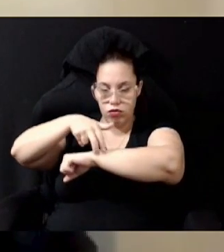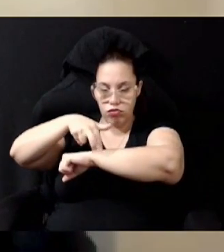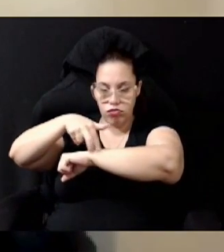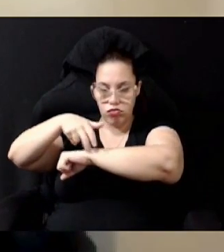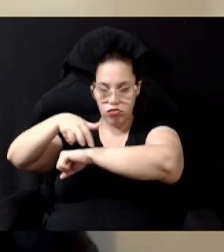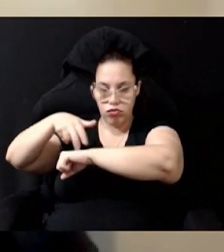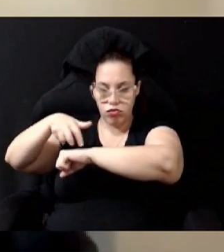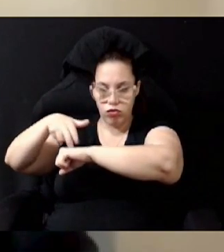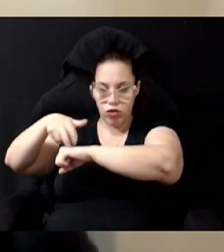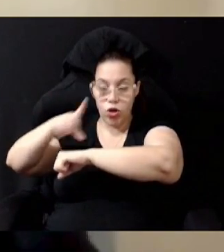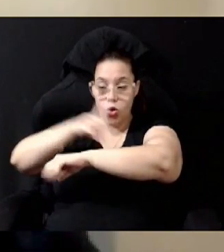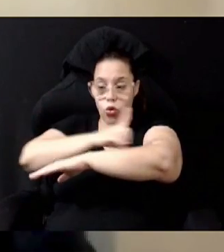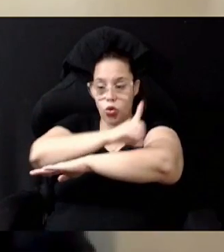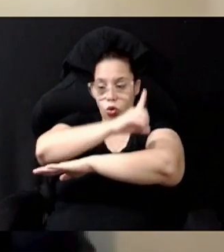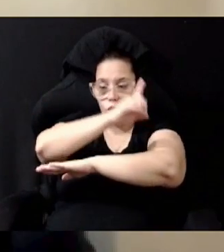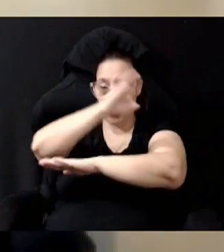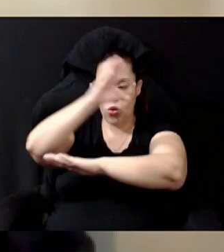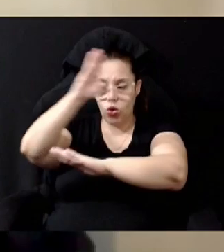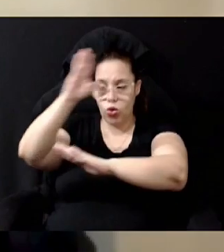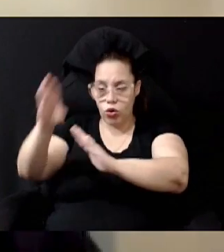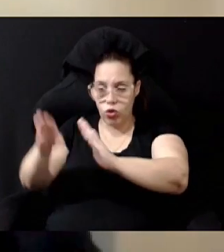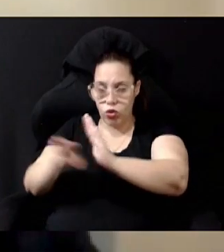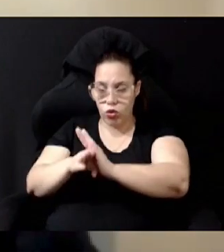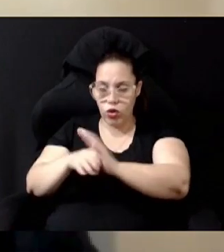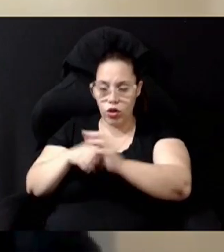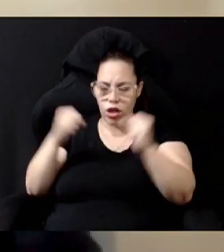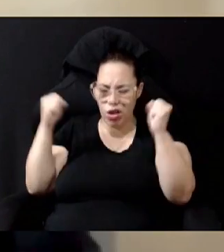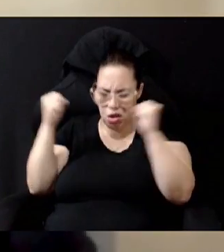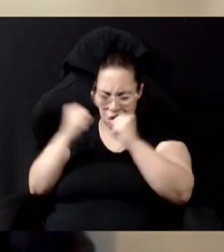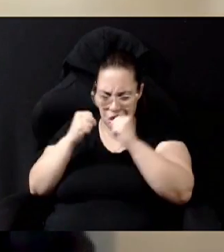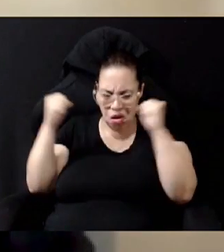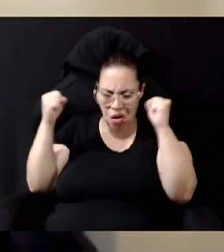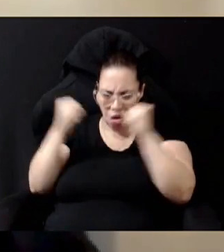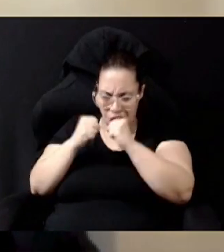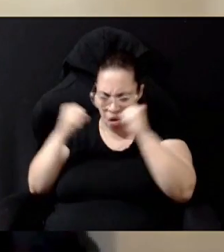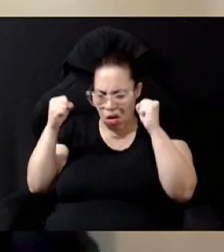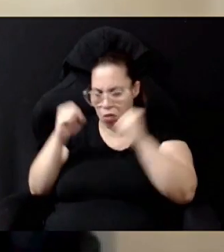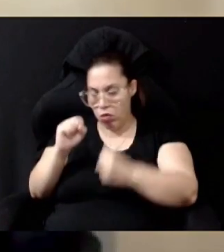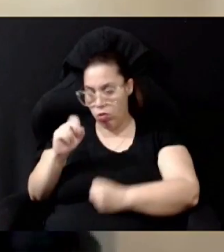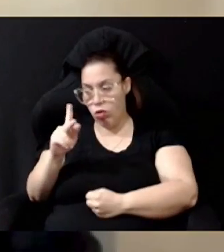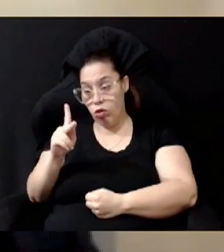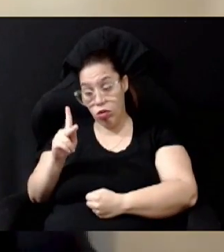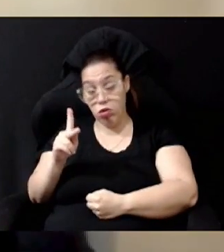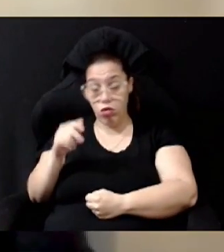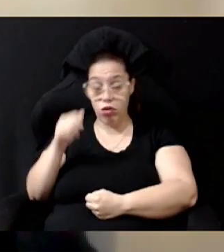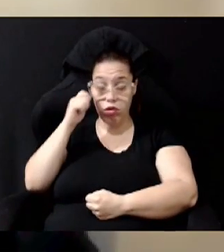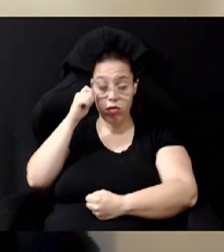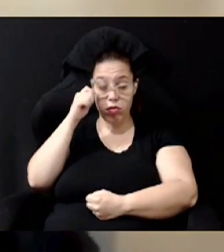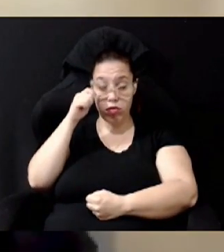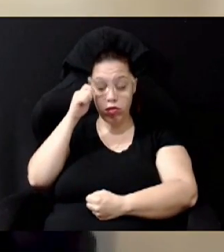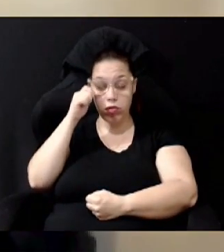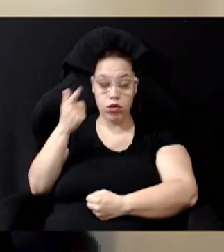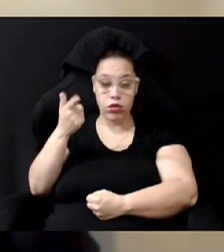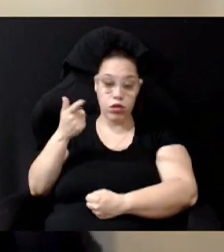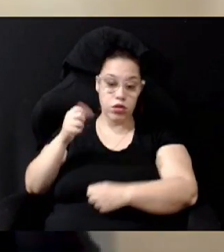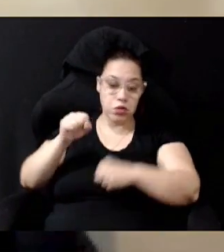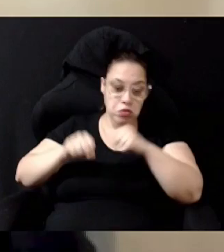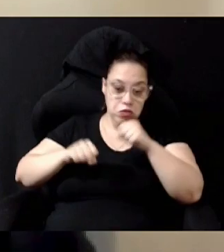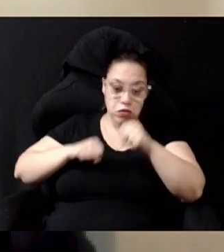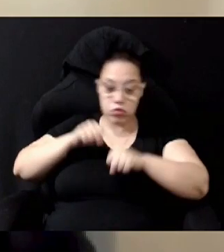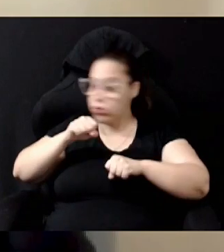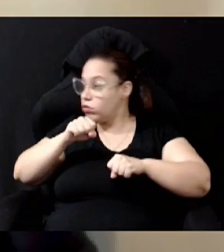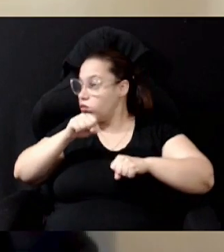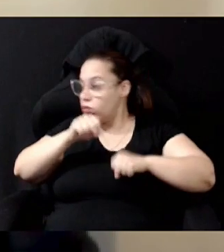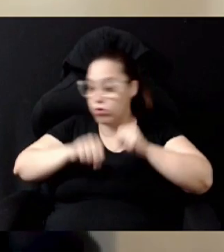como musculação e academia, gosto de fazer, ótimo. Outros, andar de bicicleta. Escolher alguma